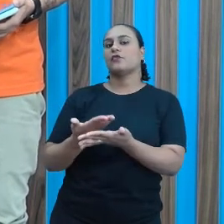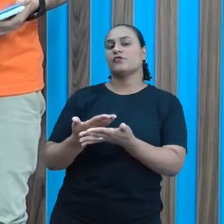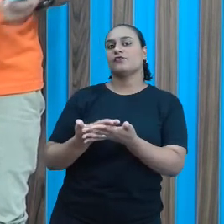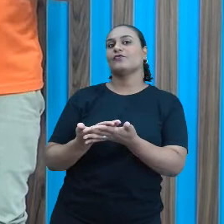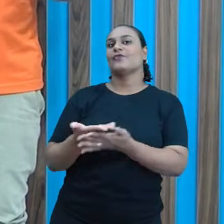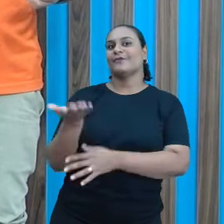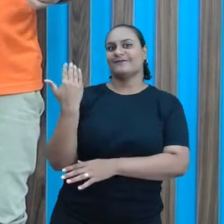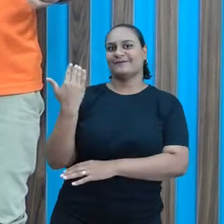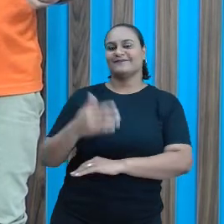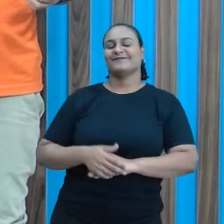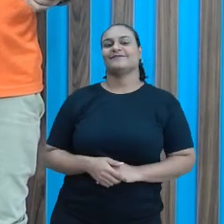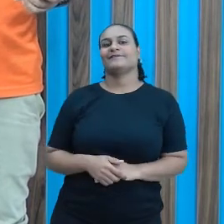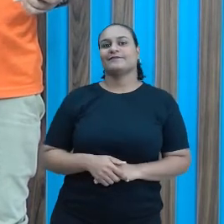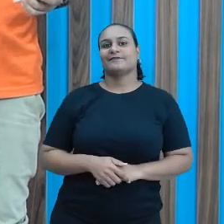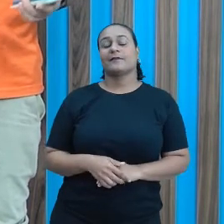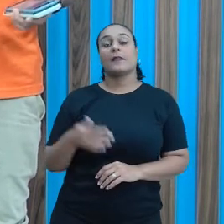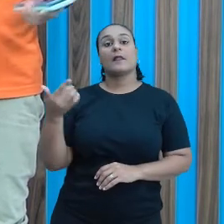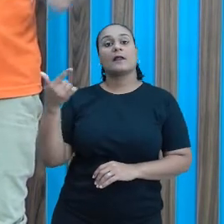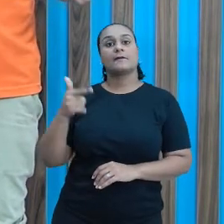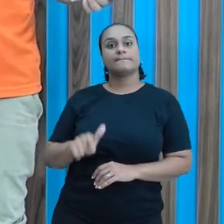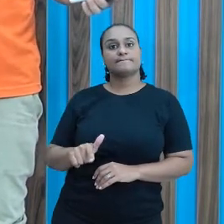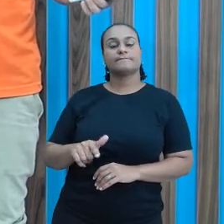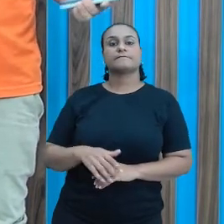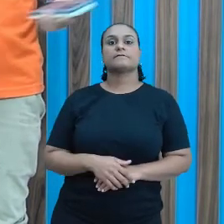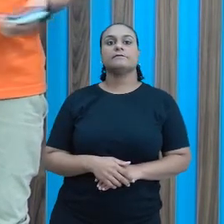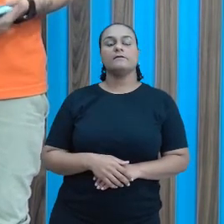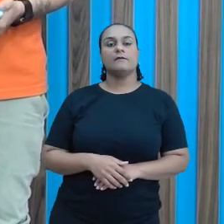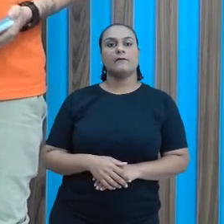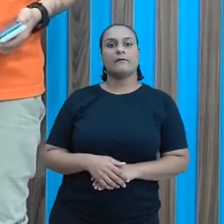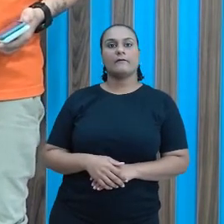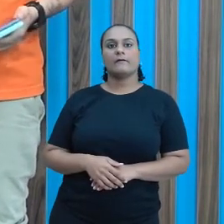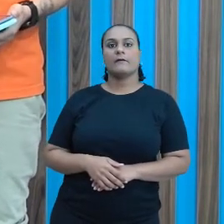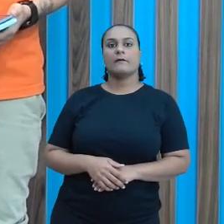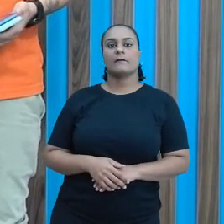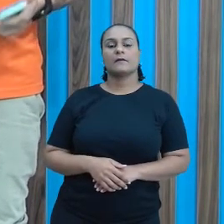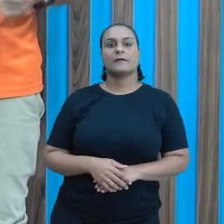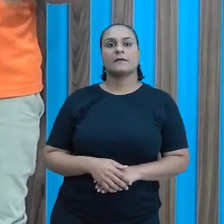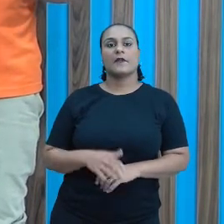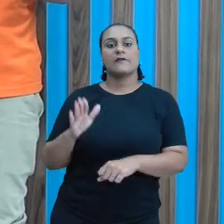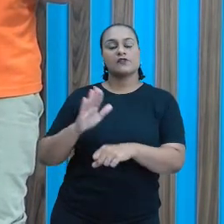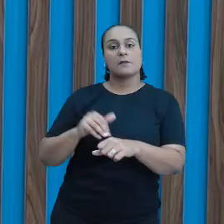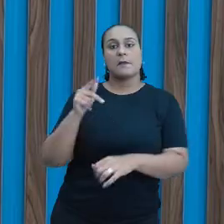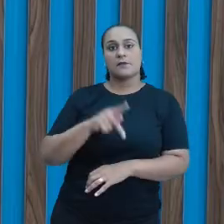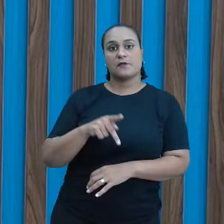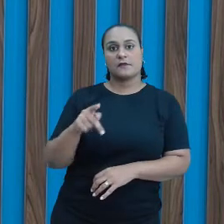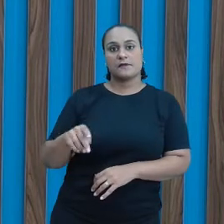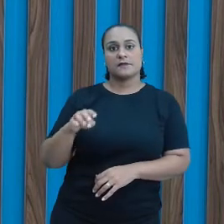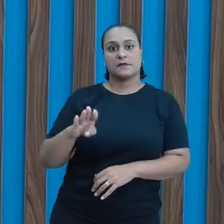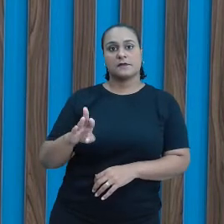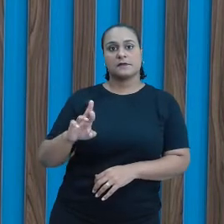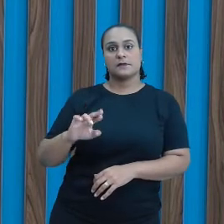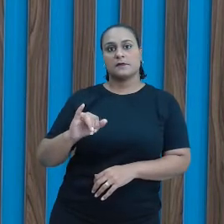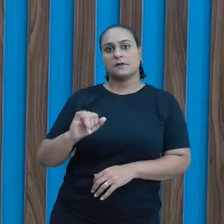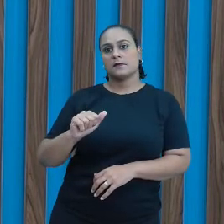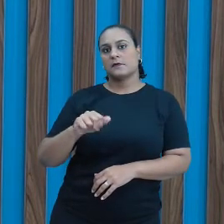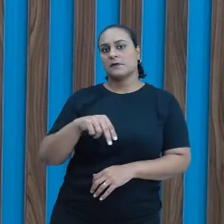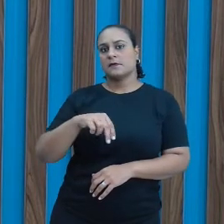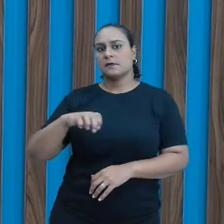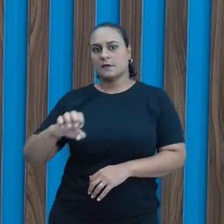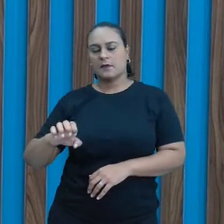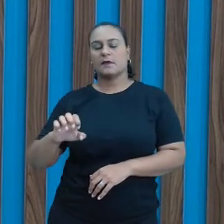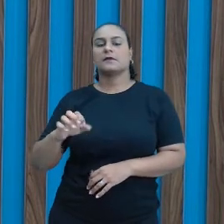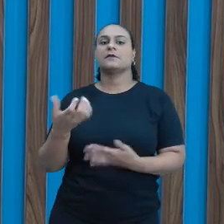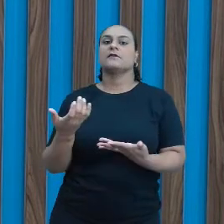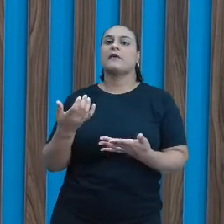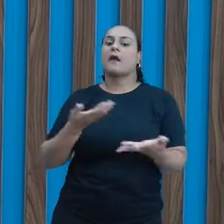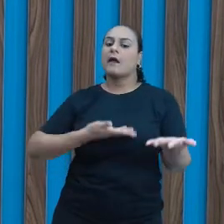certo? Eu vou mais uma vez comentar aqui sobre a participação da professora Briane, que vai interagir com vocês no chat, tá certo? Se vocês